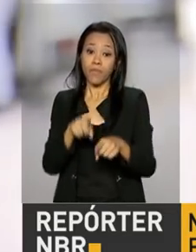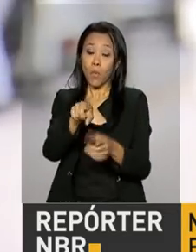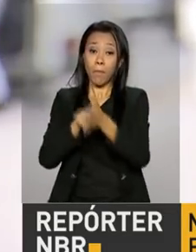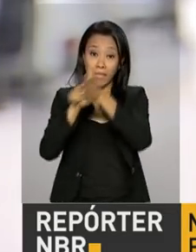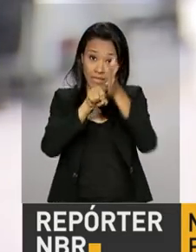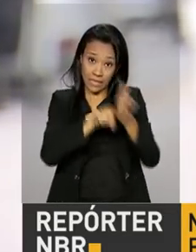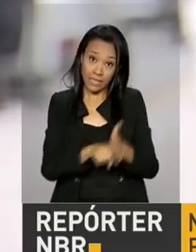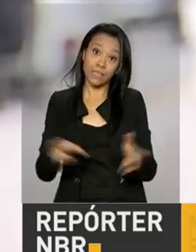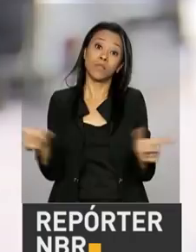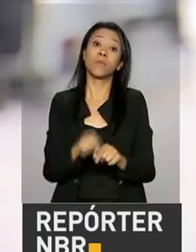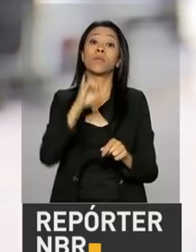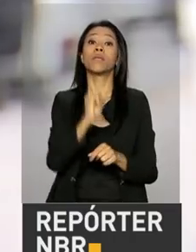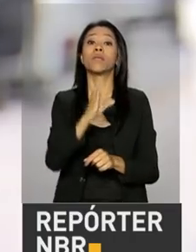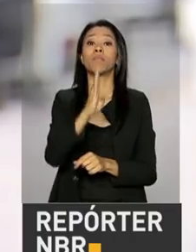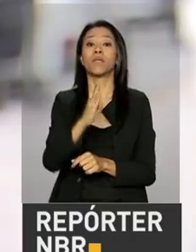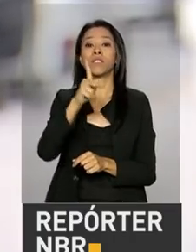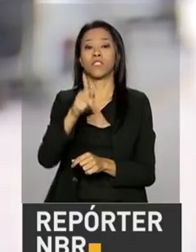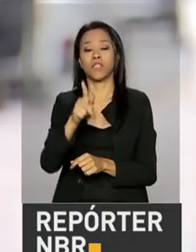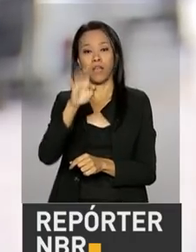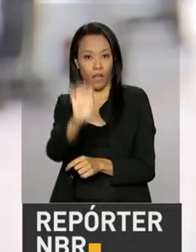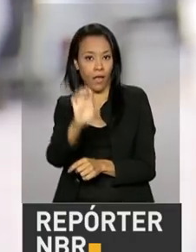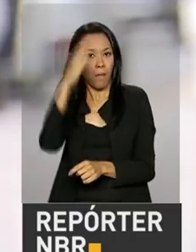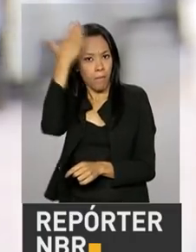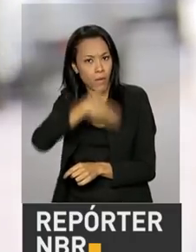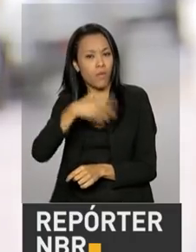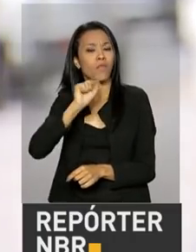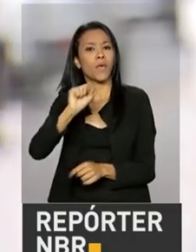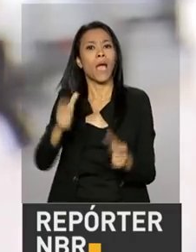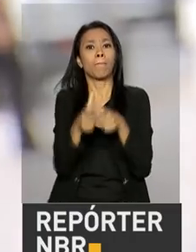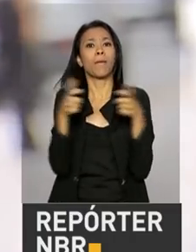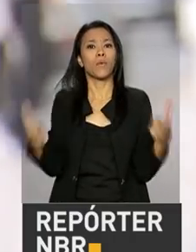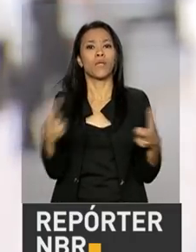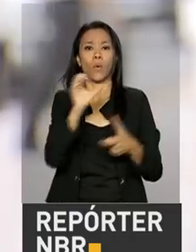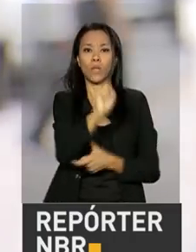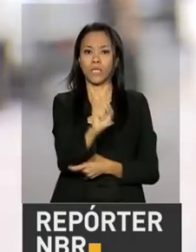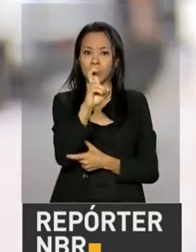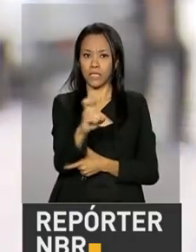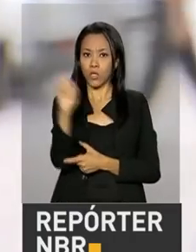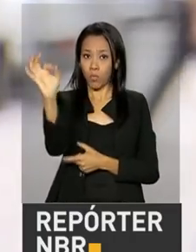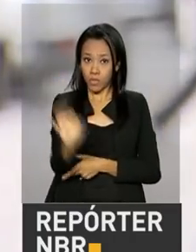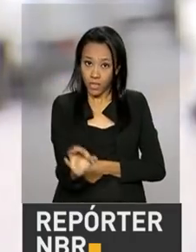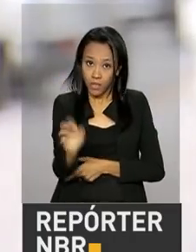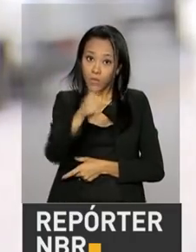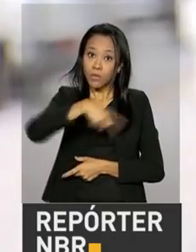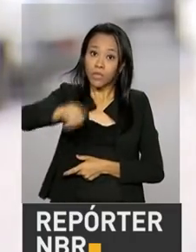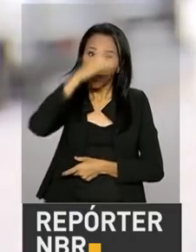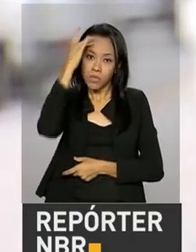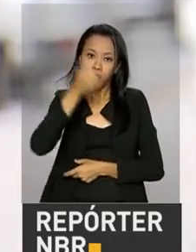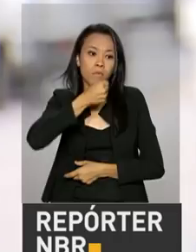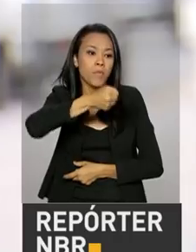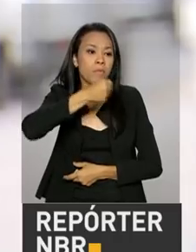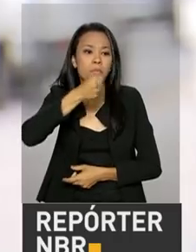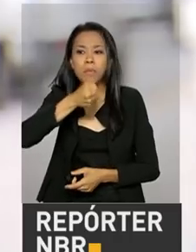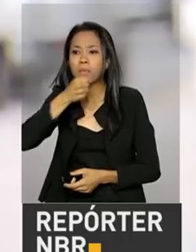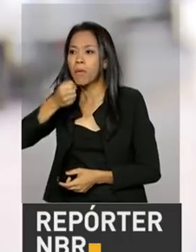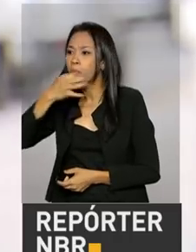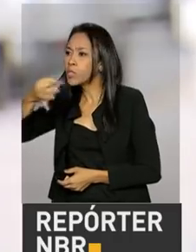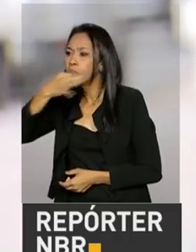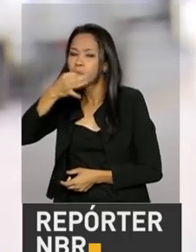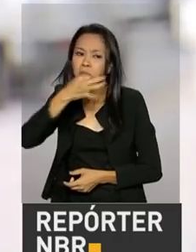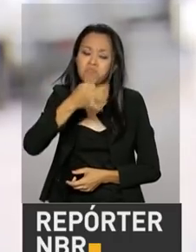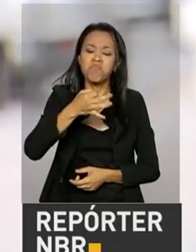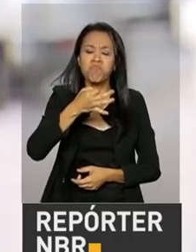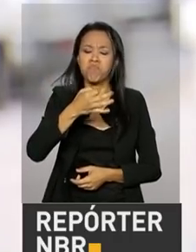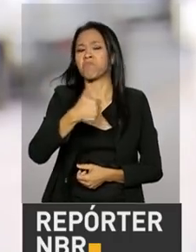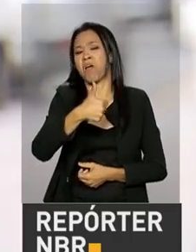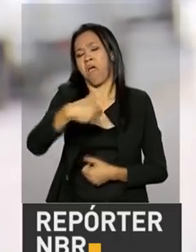milhões de trabalhadores mostra que a maioria ou seja 85% dos entrevistados consideram que a flexibilidade